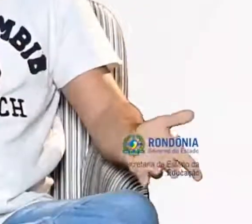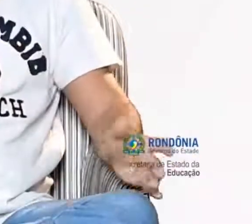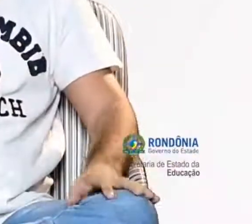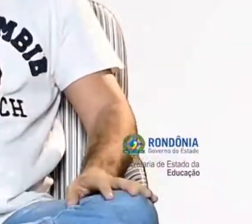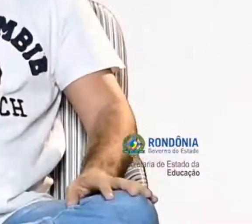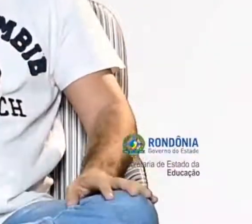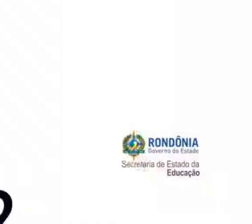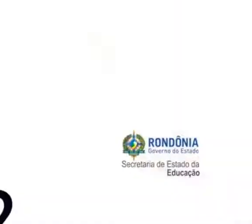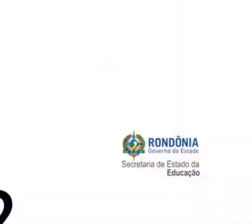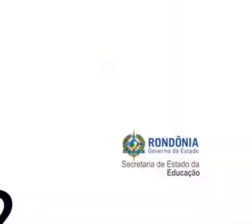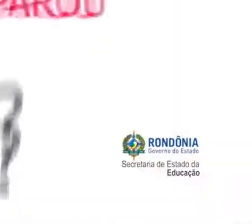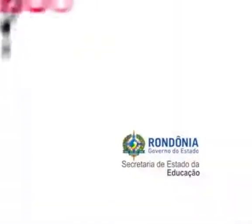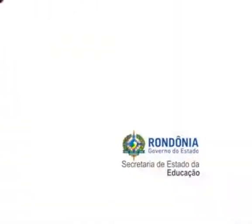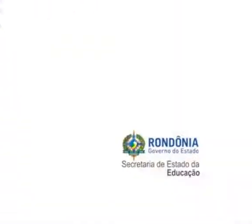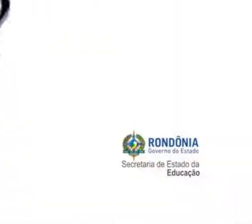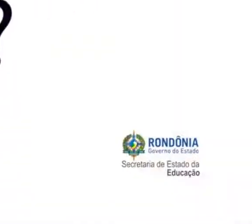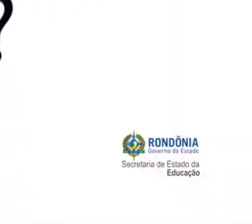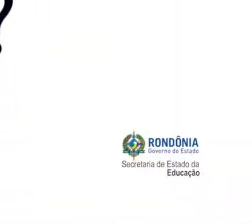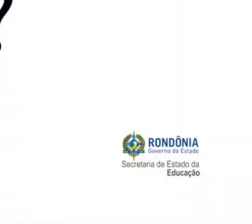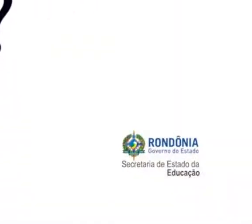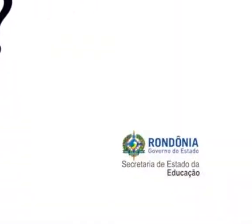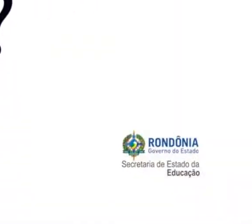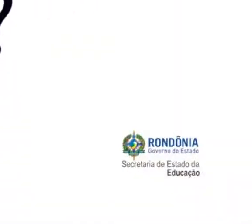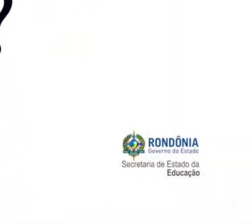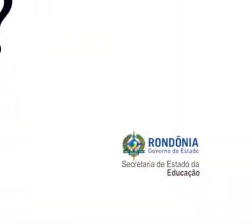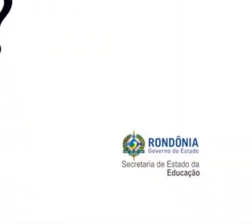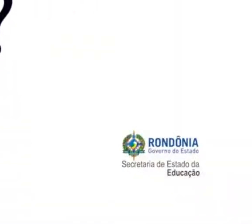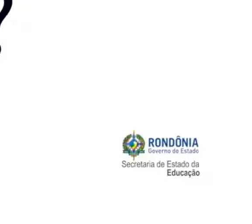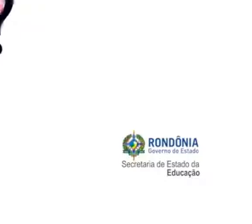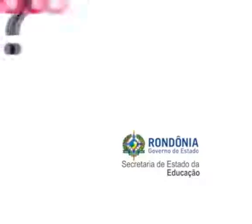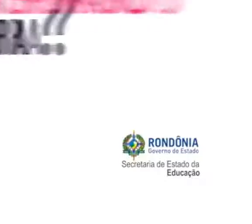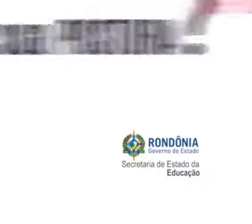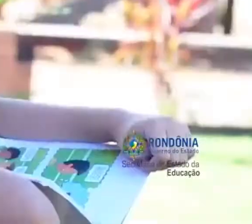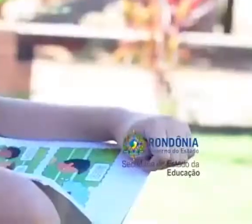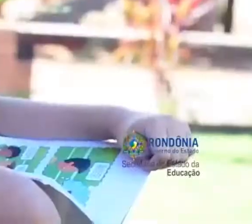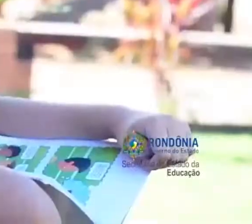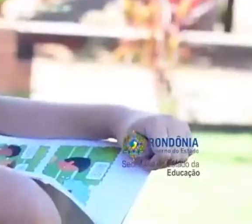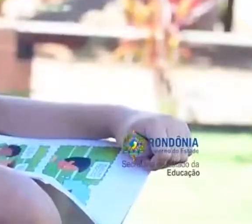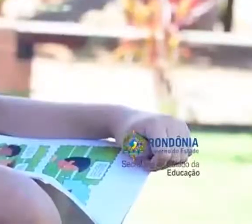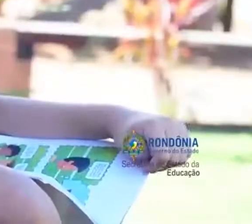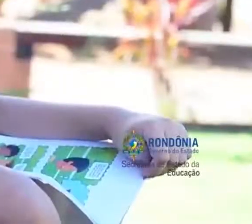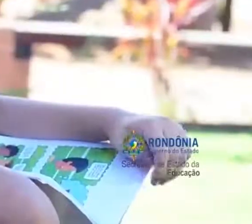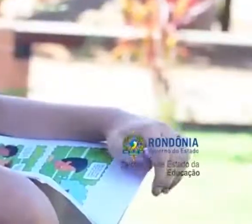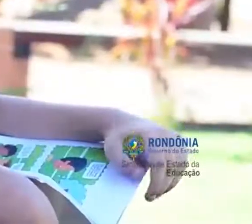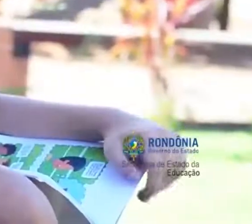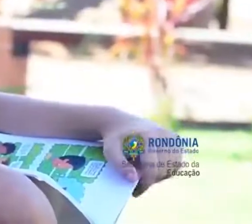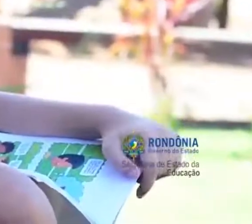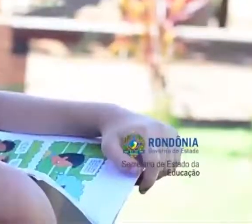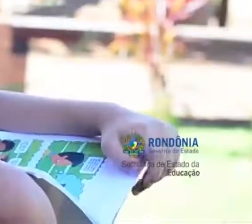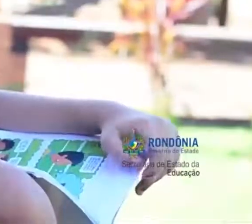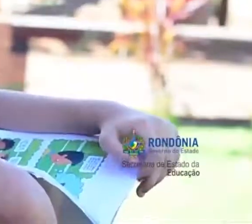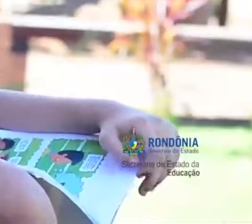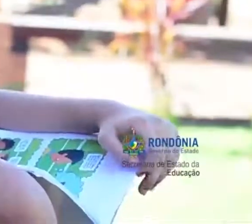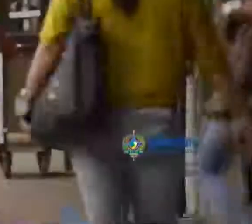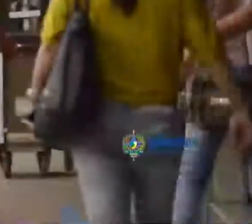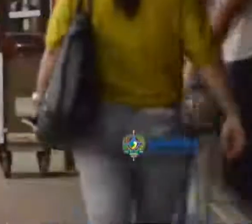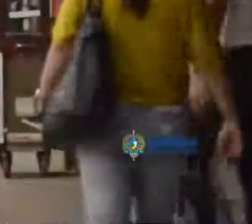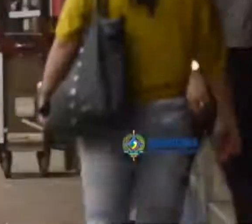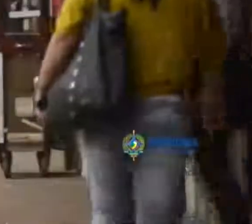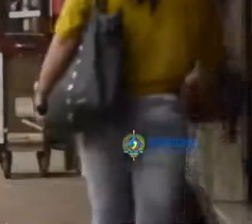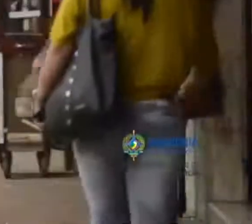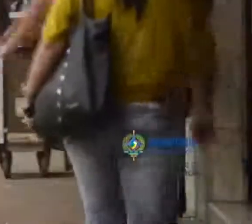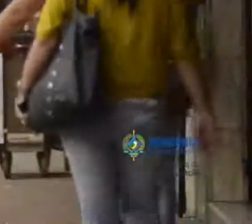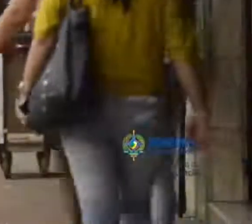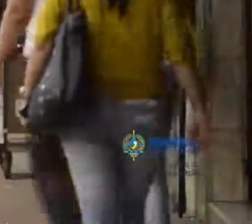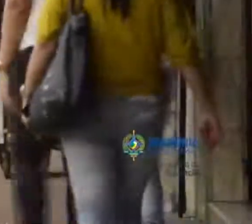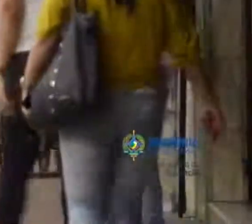famoso corcunda. Você já reparou na sua postura? Se a sua resposta é não, está na hora de prestar mais atenção.